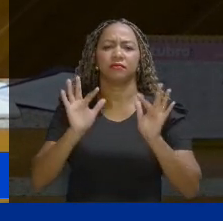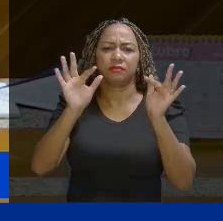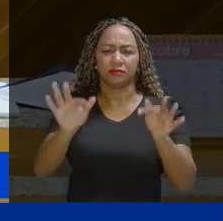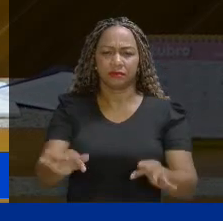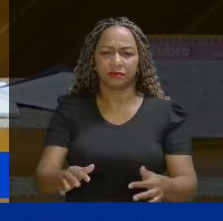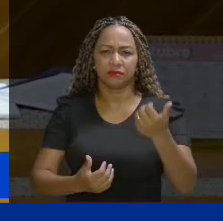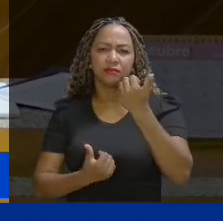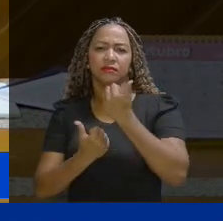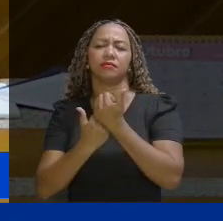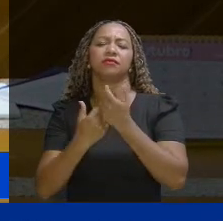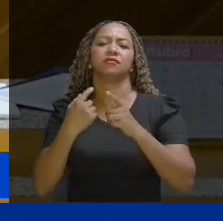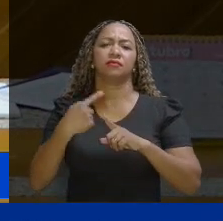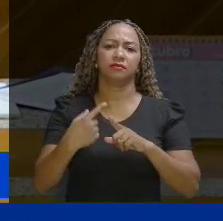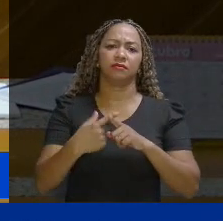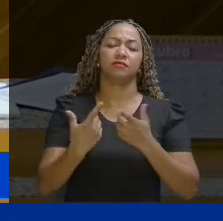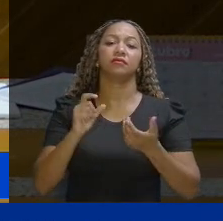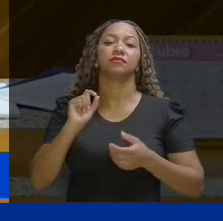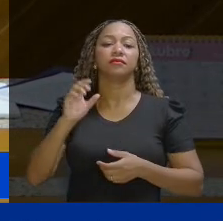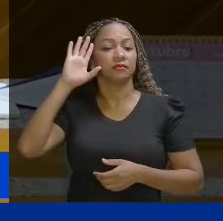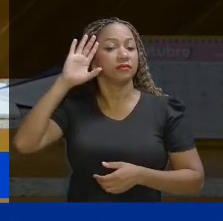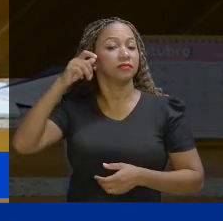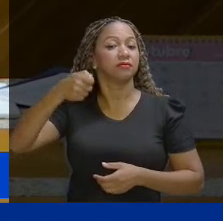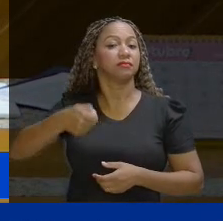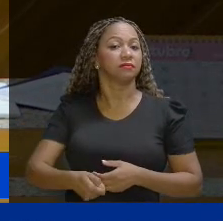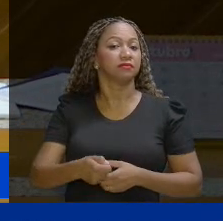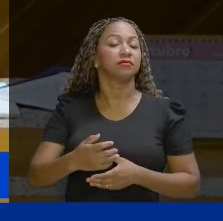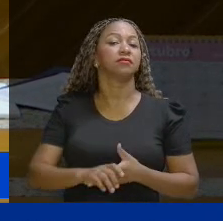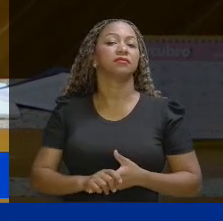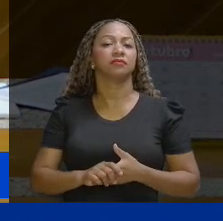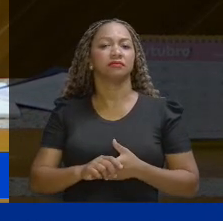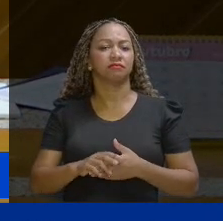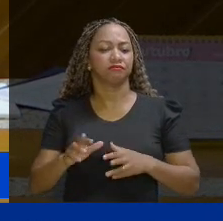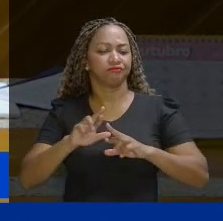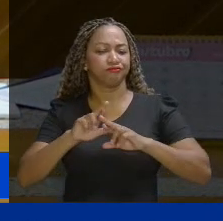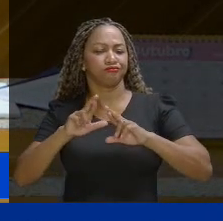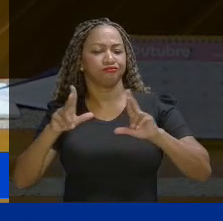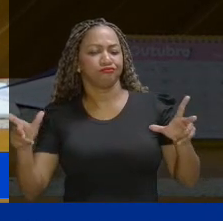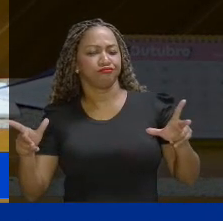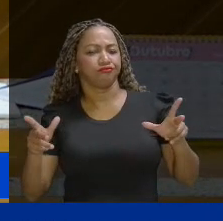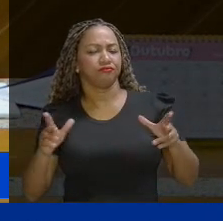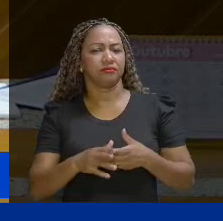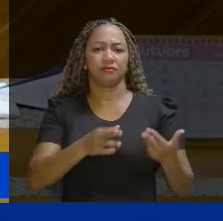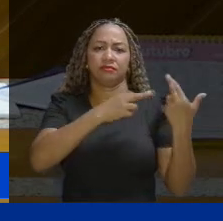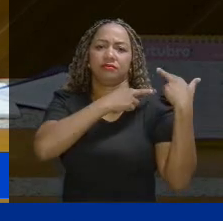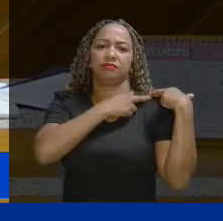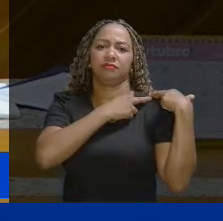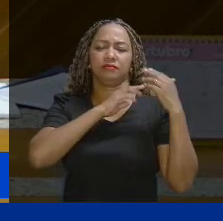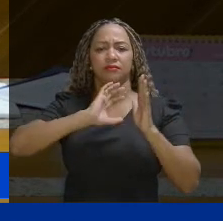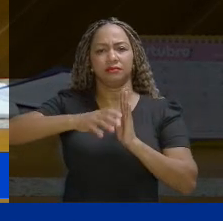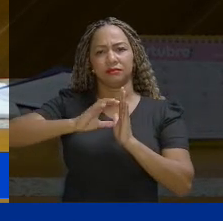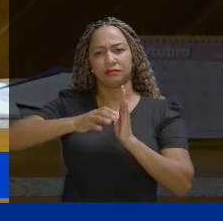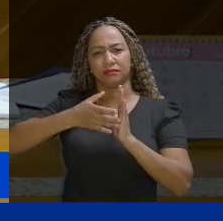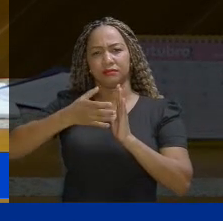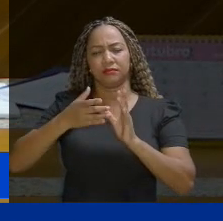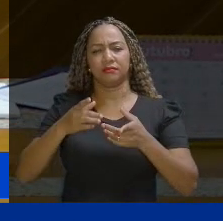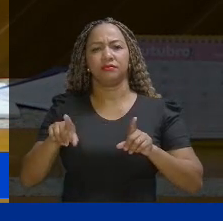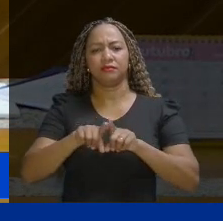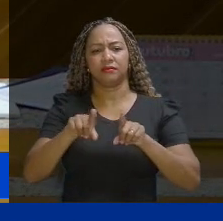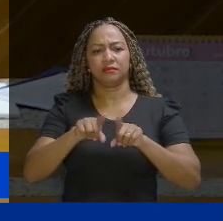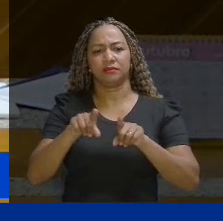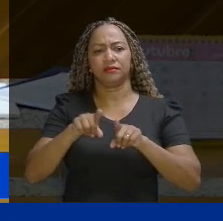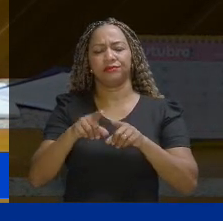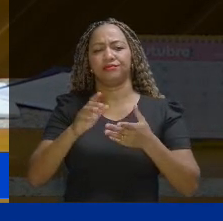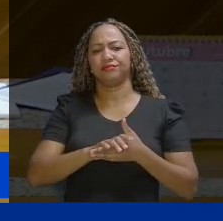substituição, sobretudo porque se tratou de decisão unilateral, sem responsabilidade do partido, e homologação da renúncia